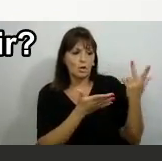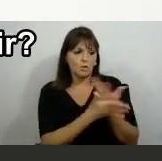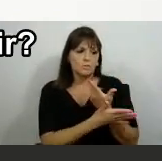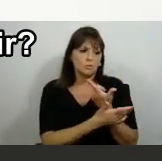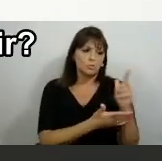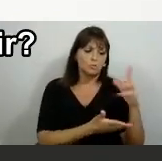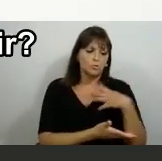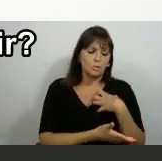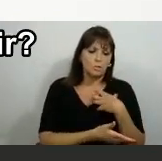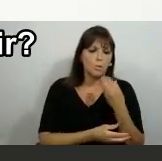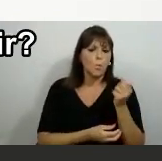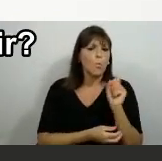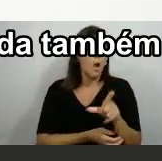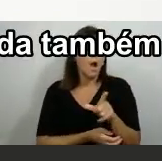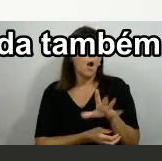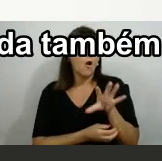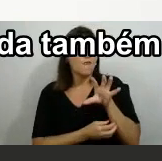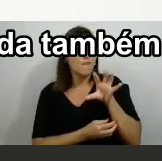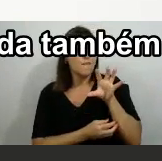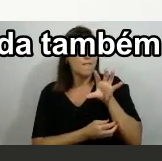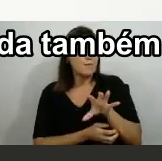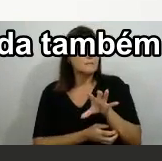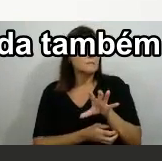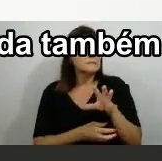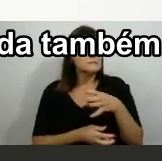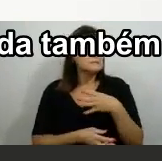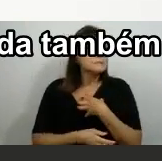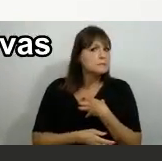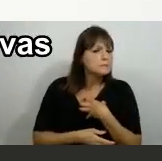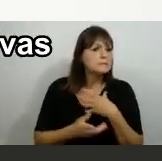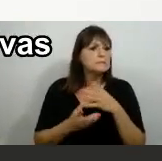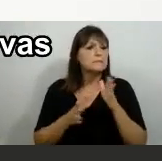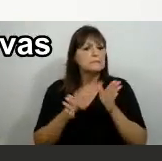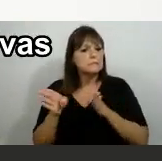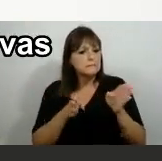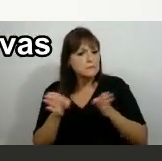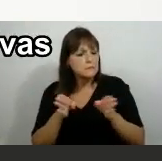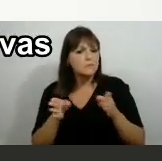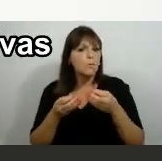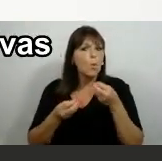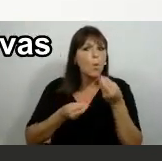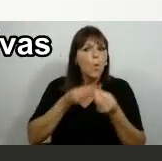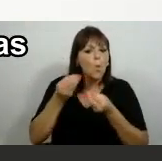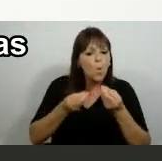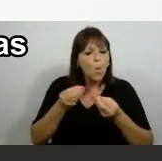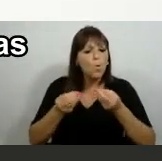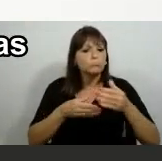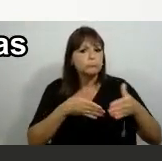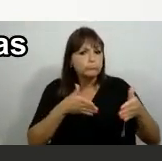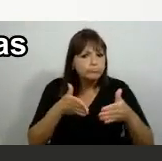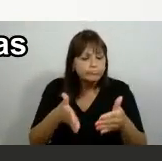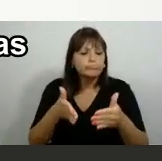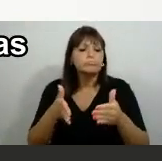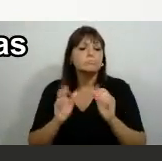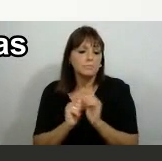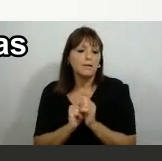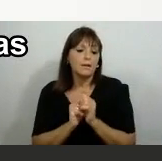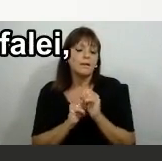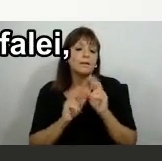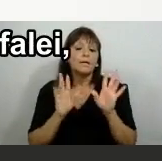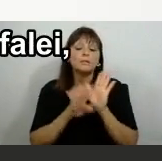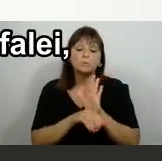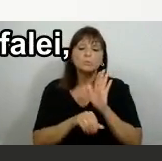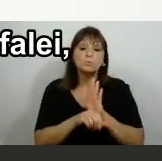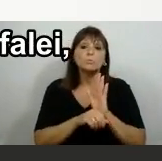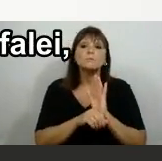Assim? Por onde eu tenho que seguir? Então, isso é uma ferramenta que ajuda também com essa questão nas narrativas dos desenvolvedores. Mas